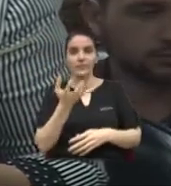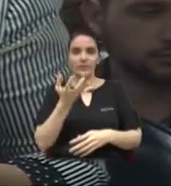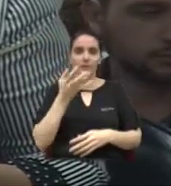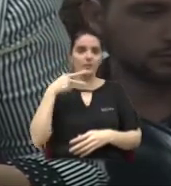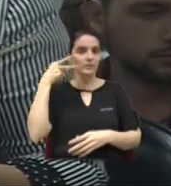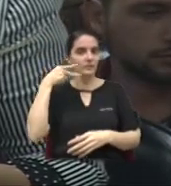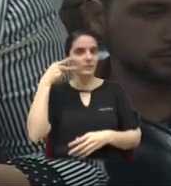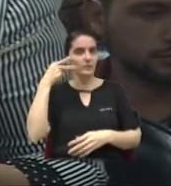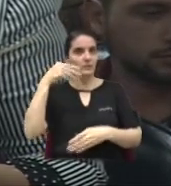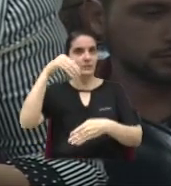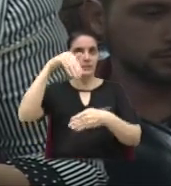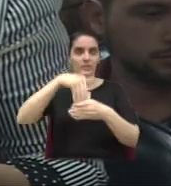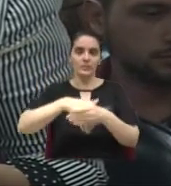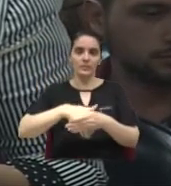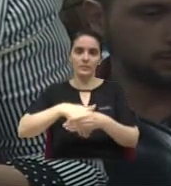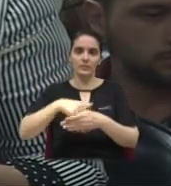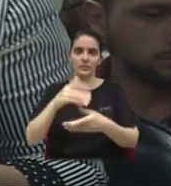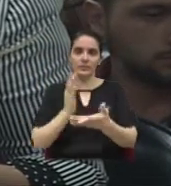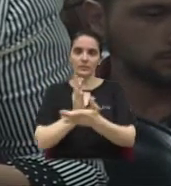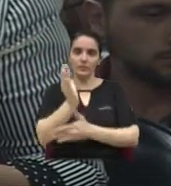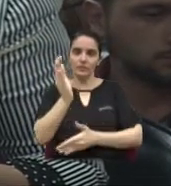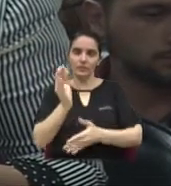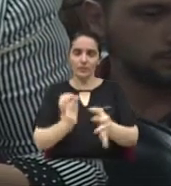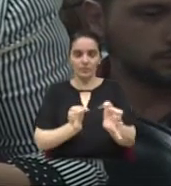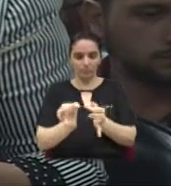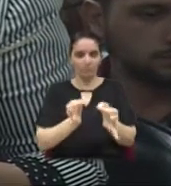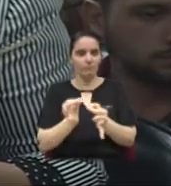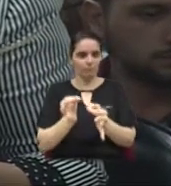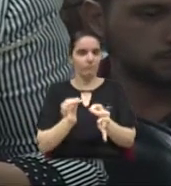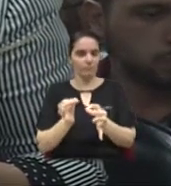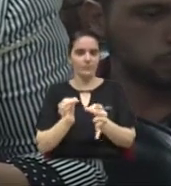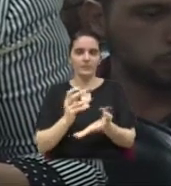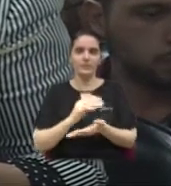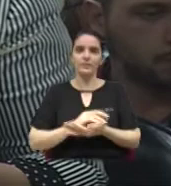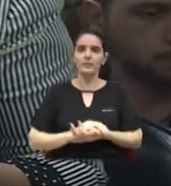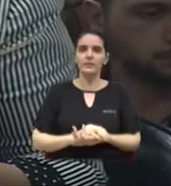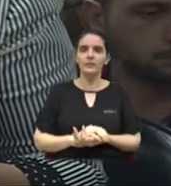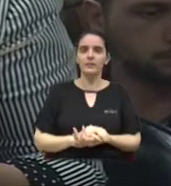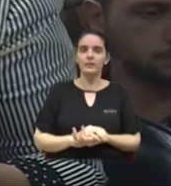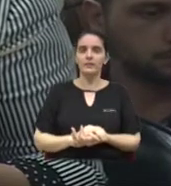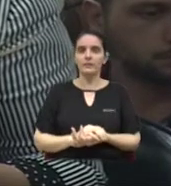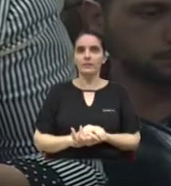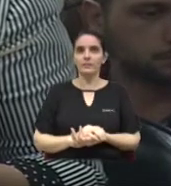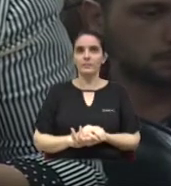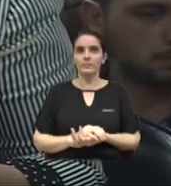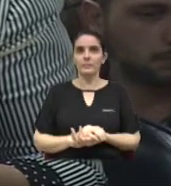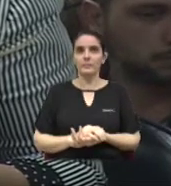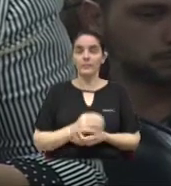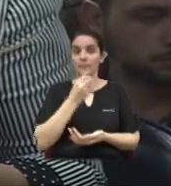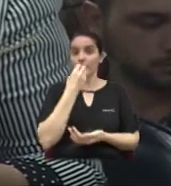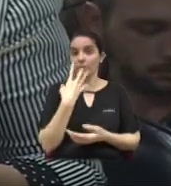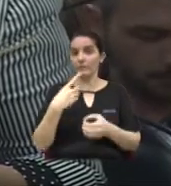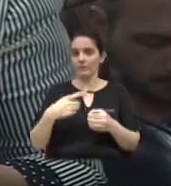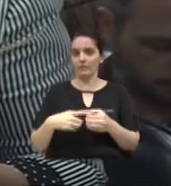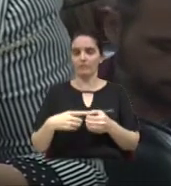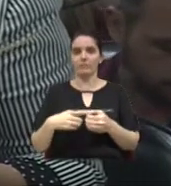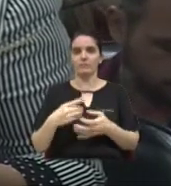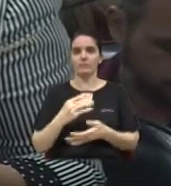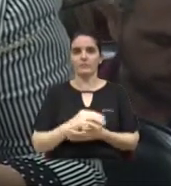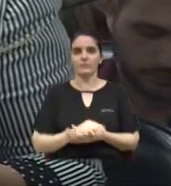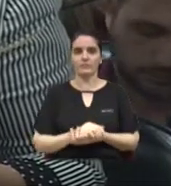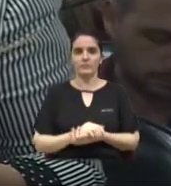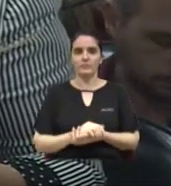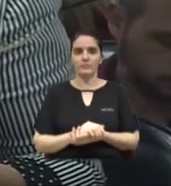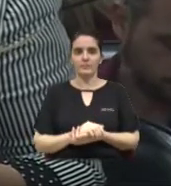pares para a aprovação deste projeto, que é um grande sucesso em nossa cidade.